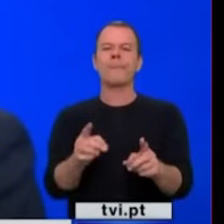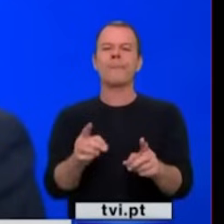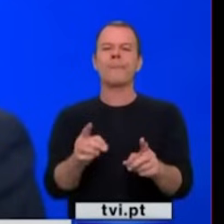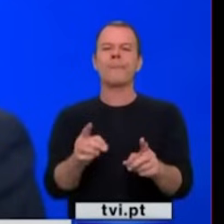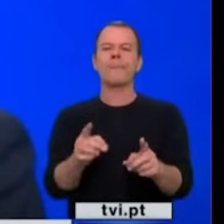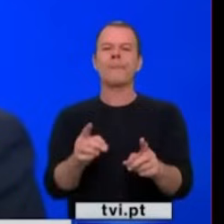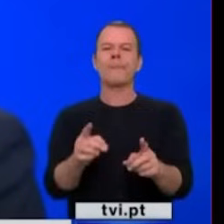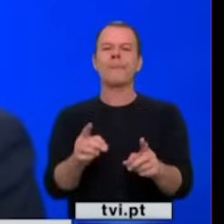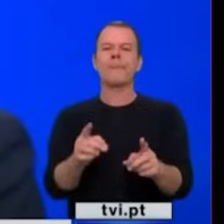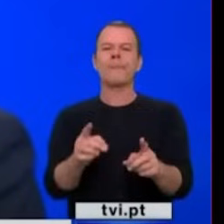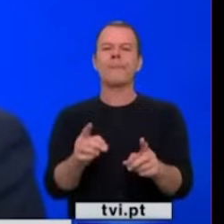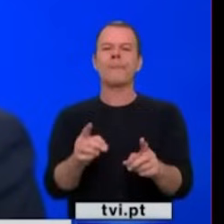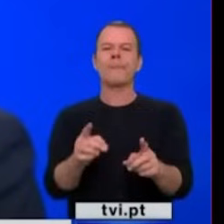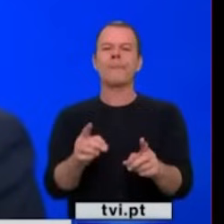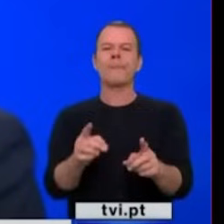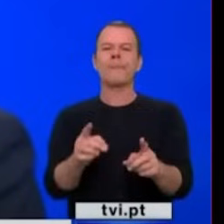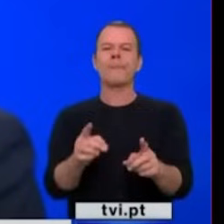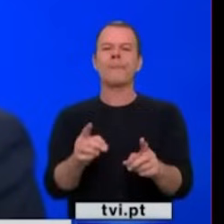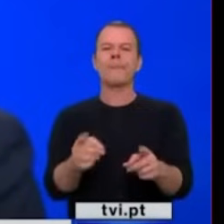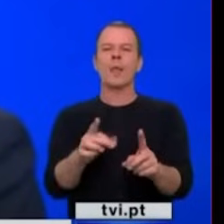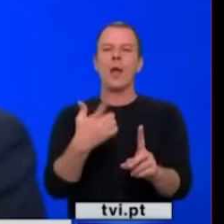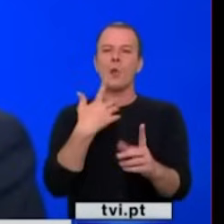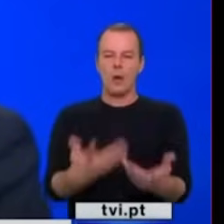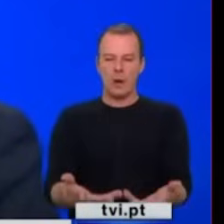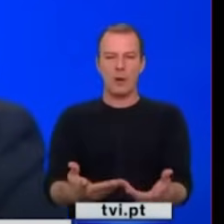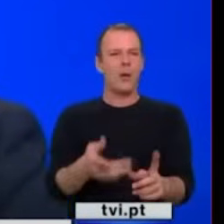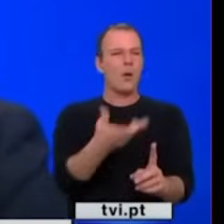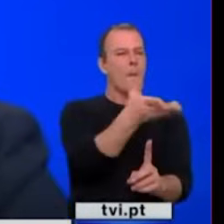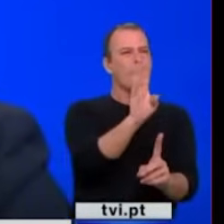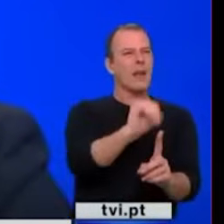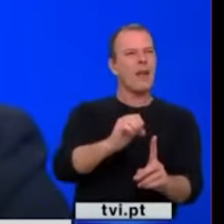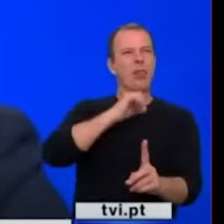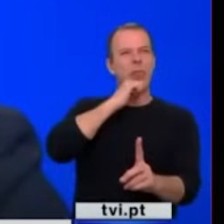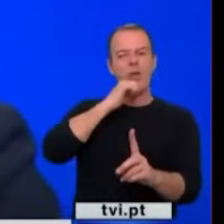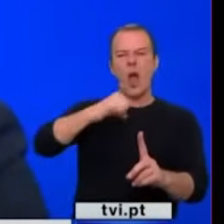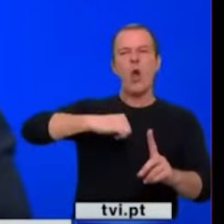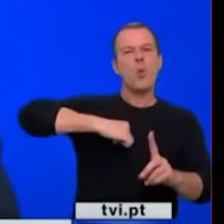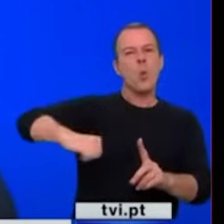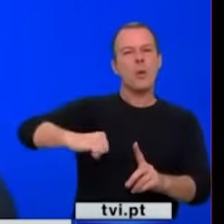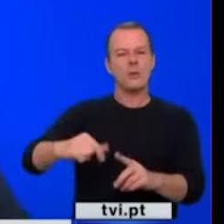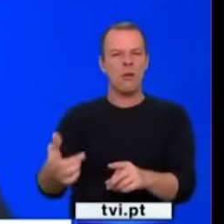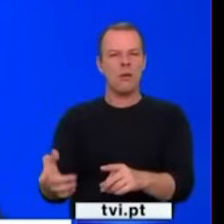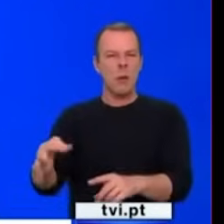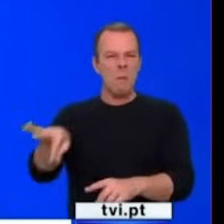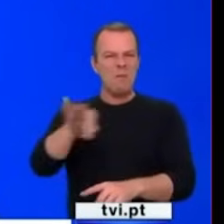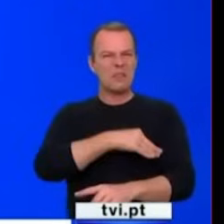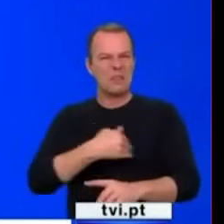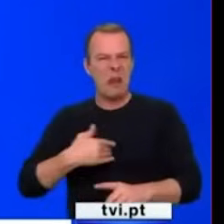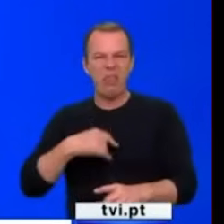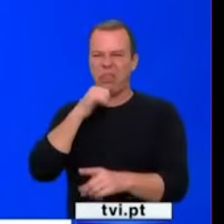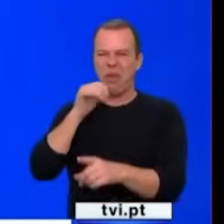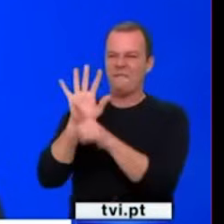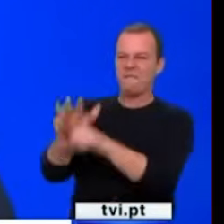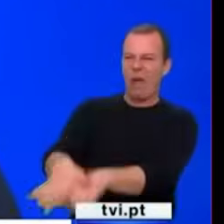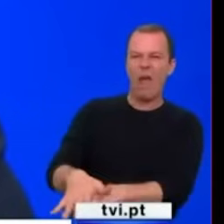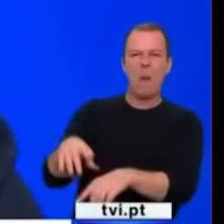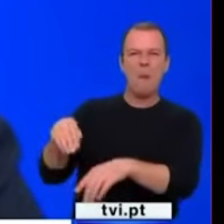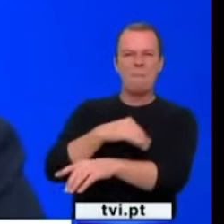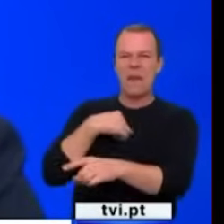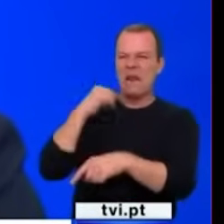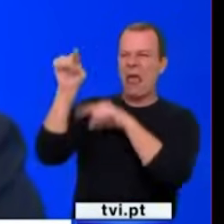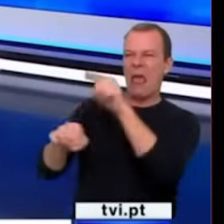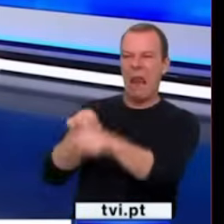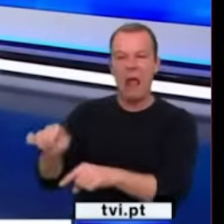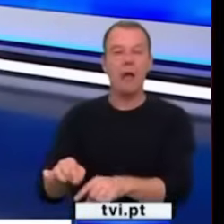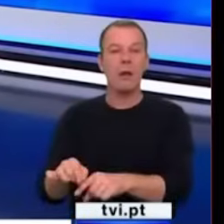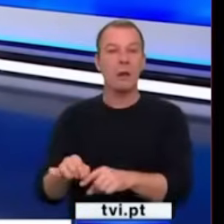preencher portanto isso aí pá enfim que o PS tem feito aos profissionais de saúde espinhando humilhando sobretudo os médicos e que